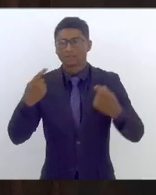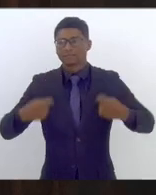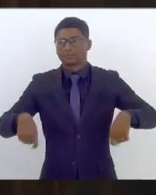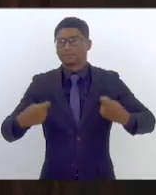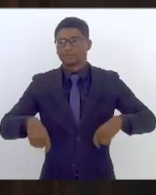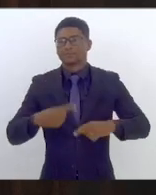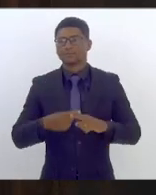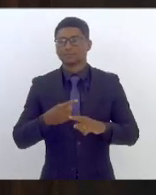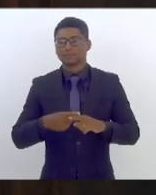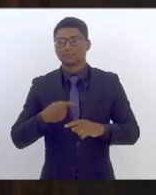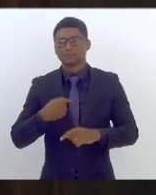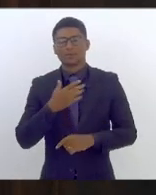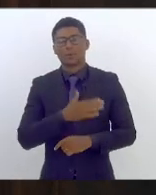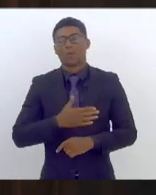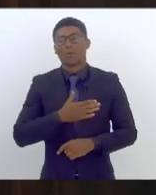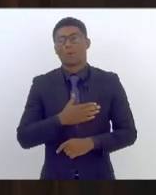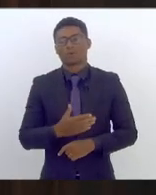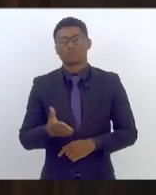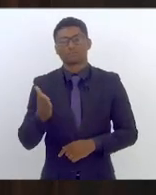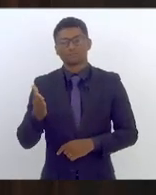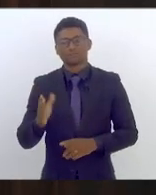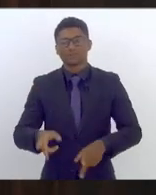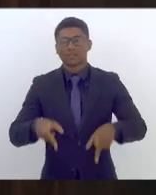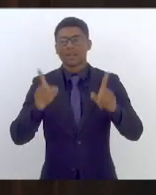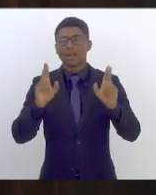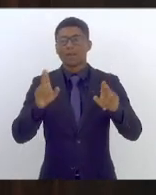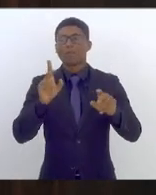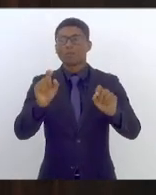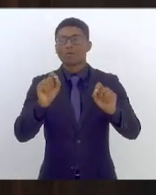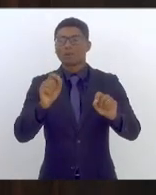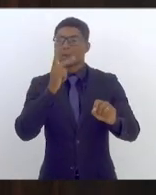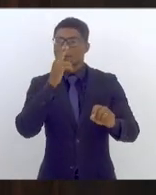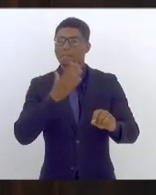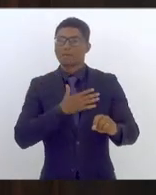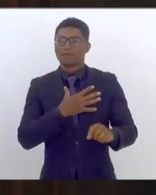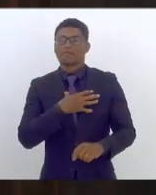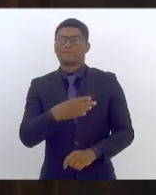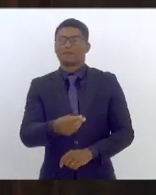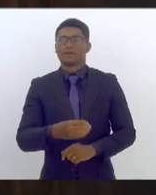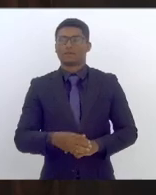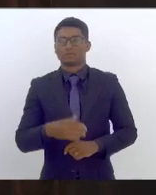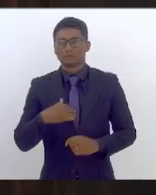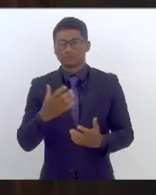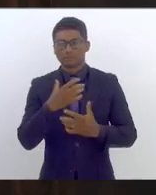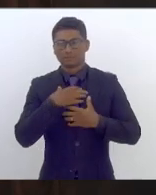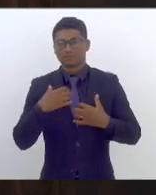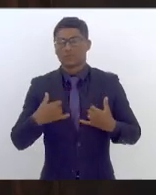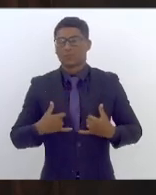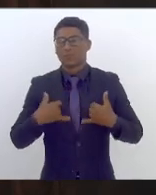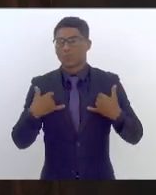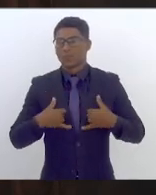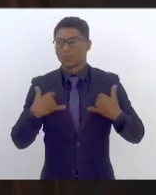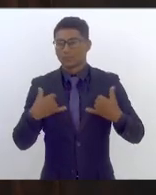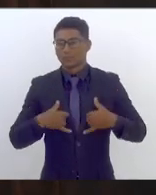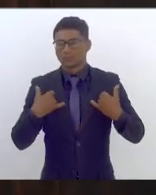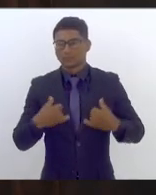demais do Claudio Henrique ele é comum dos meus filhos Eu tenho o maior orgulho e sempre eu estaria ao lado